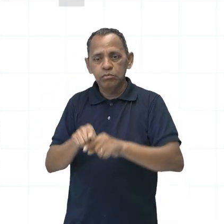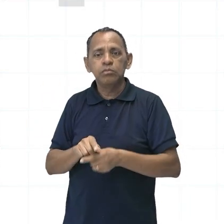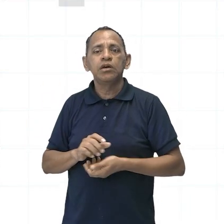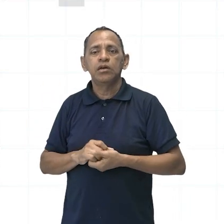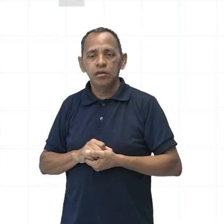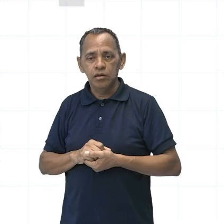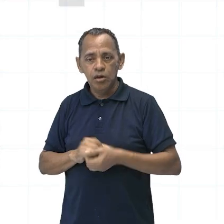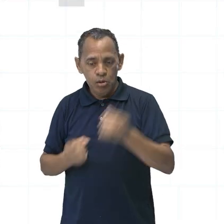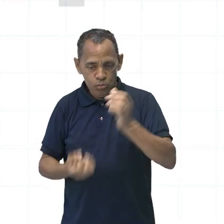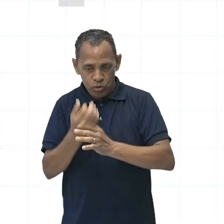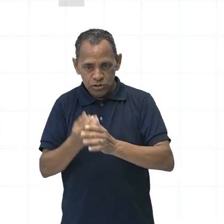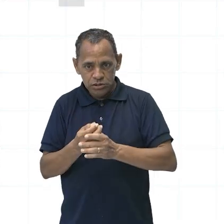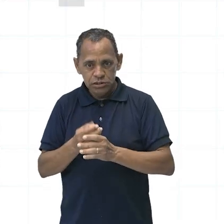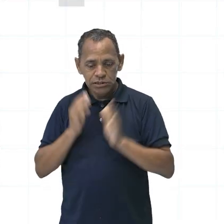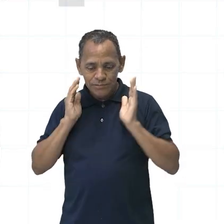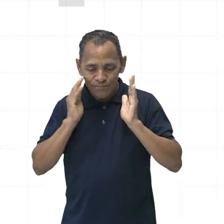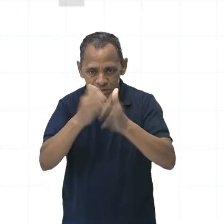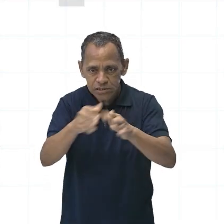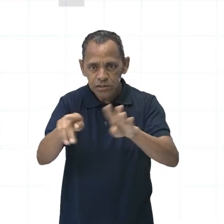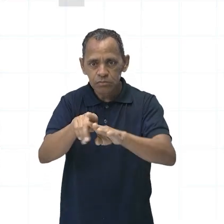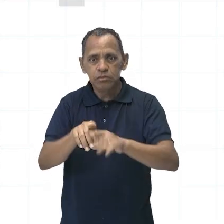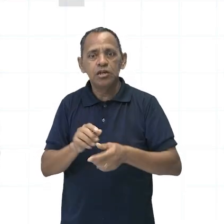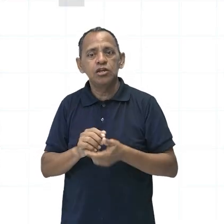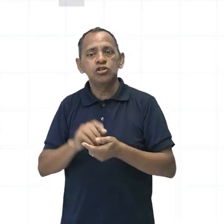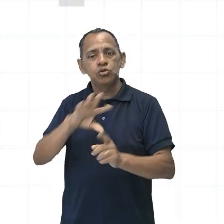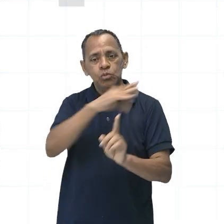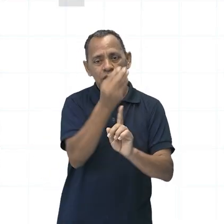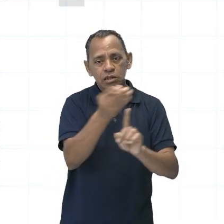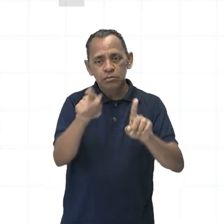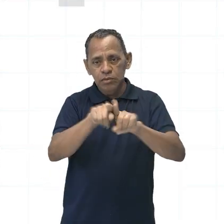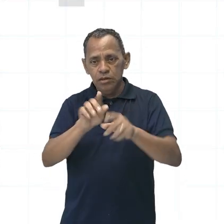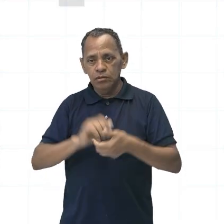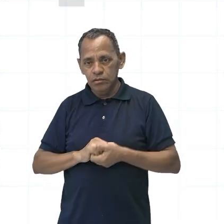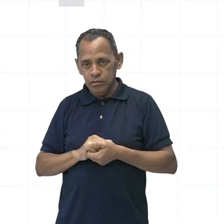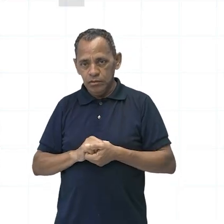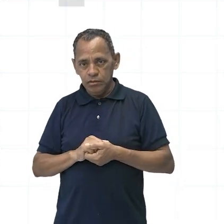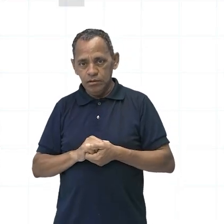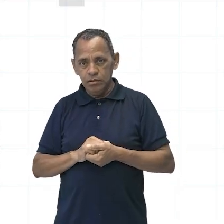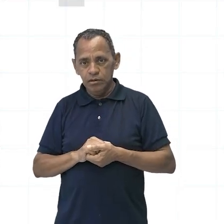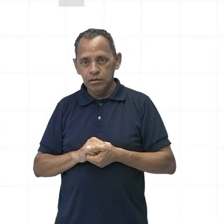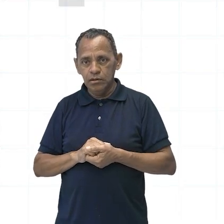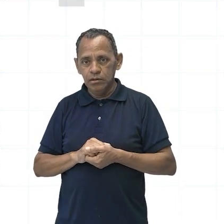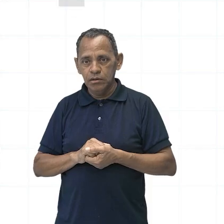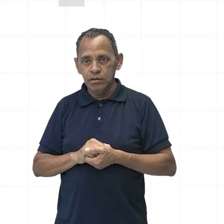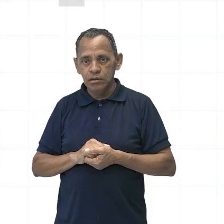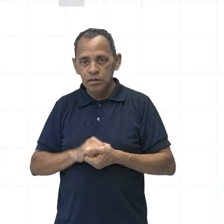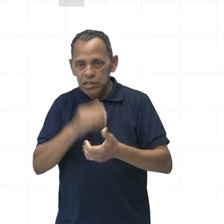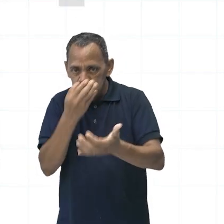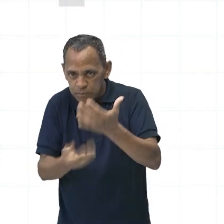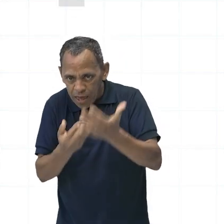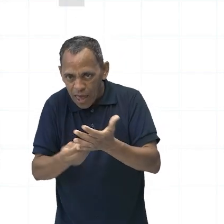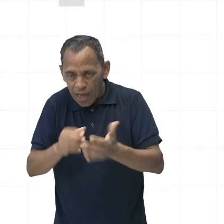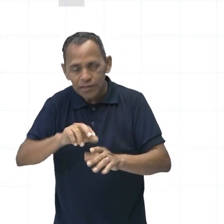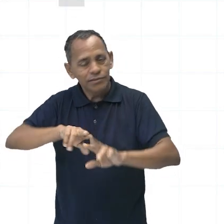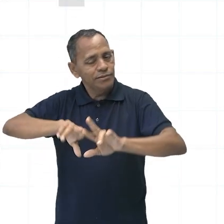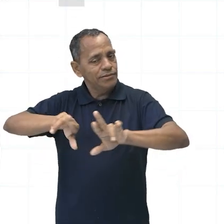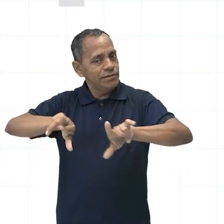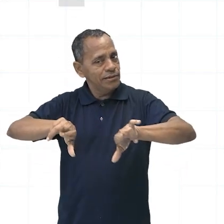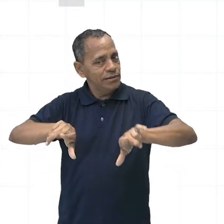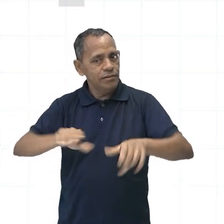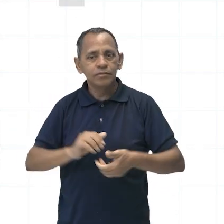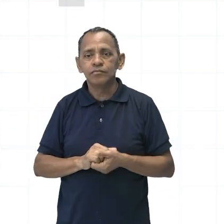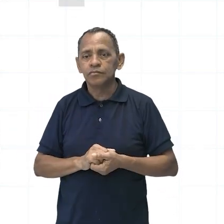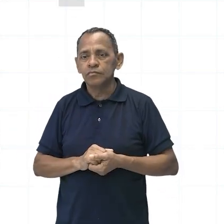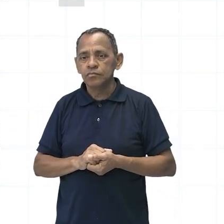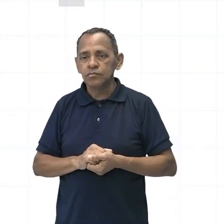performance. Passando no balé clássico, como na arte, nada se desperdiça nem é deixado de lado,